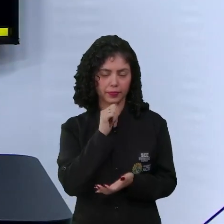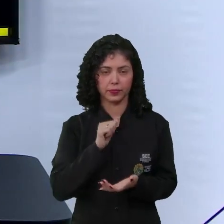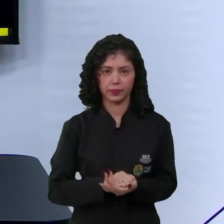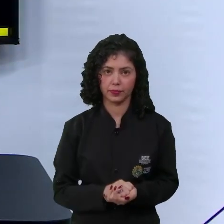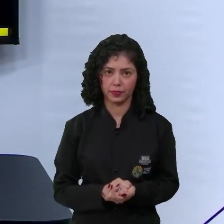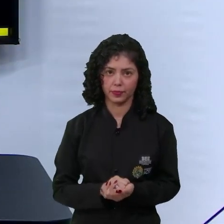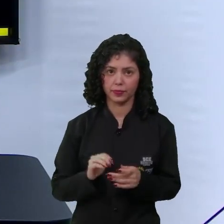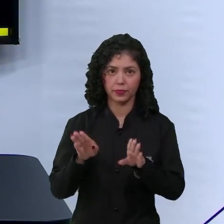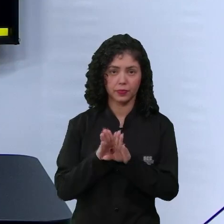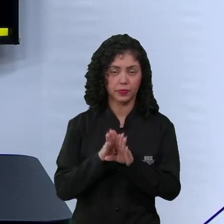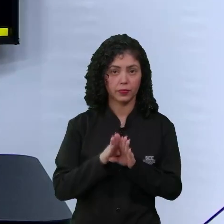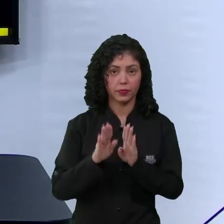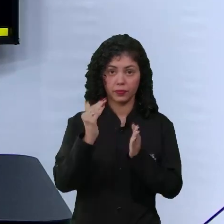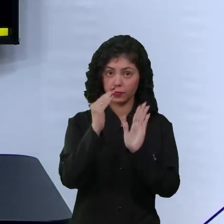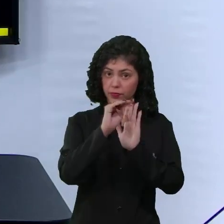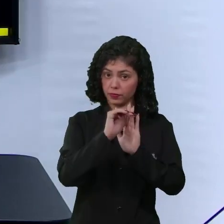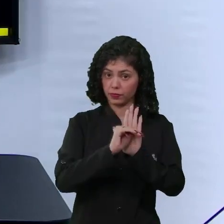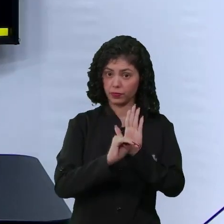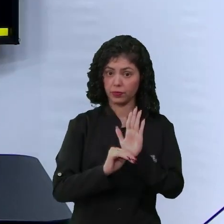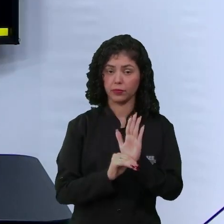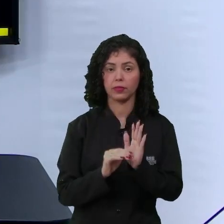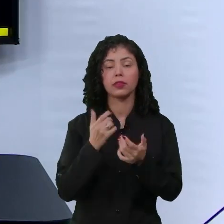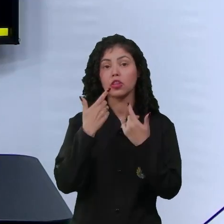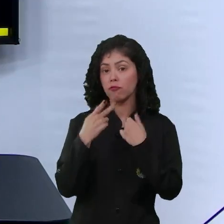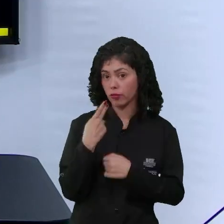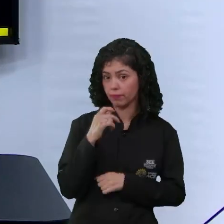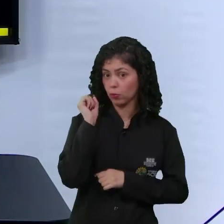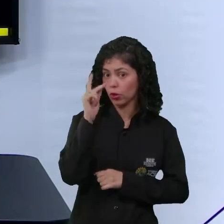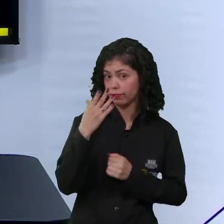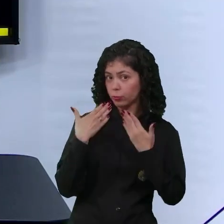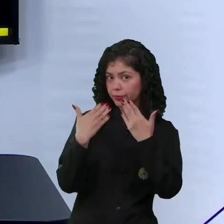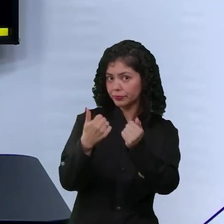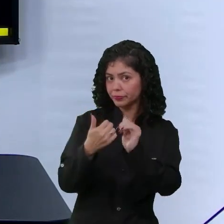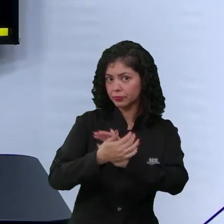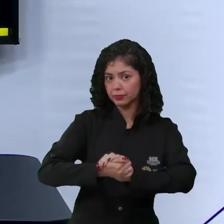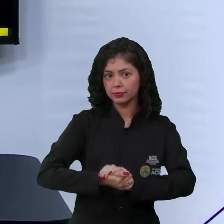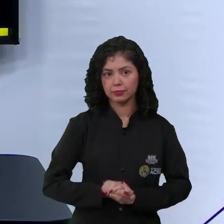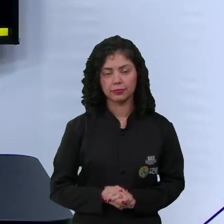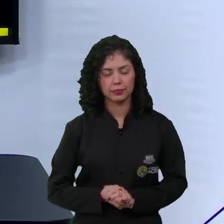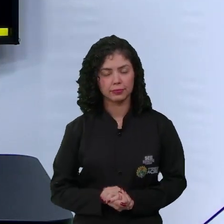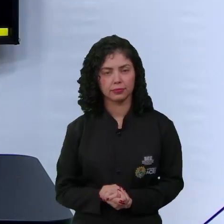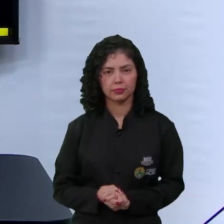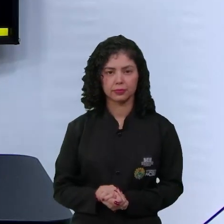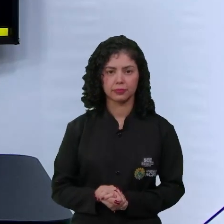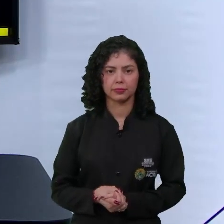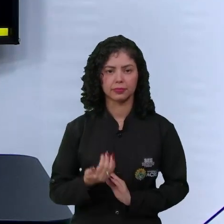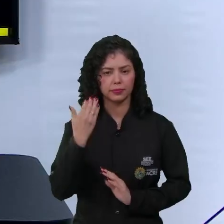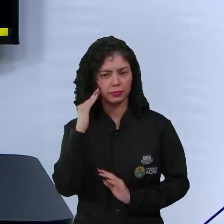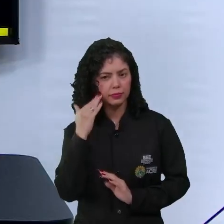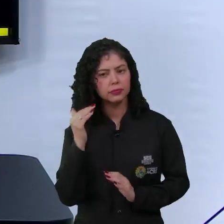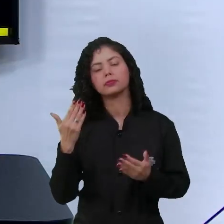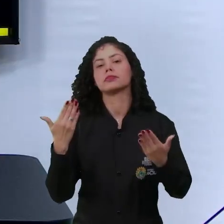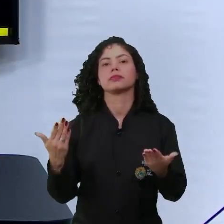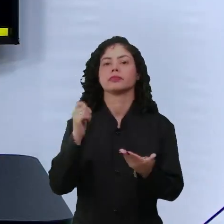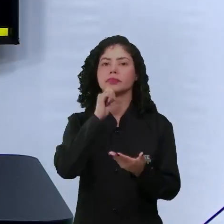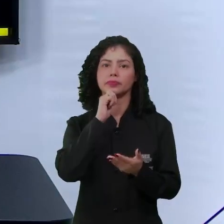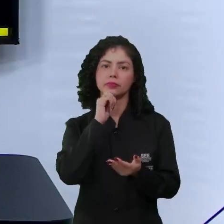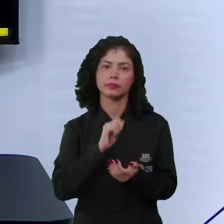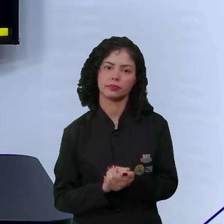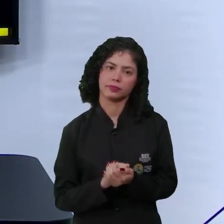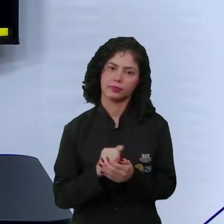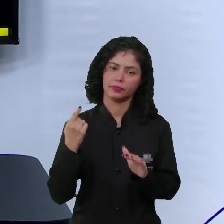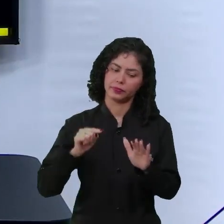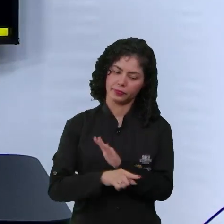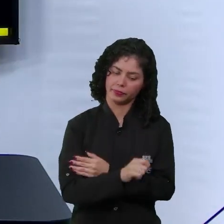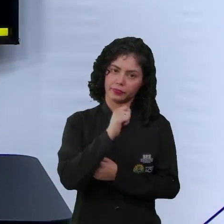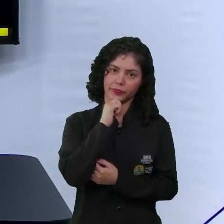sendo esse instrumento de fala. Tudo bem? Estamos entendendo até aí, né? Se não está entendendo, vamos entender que a gente vai